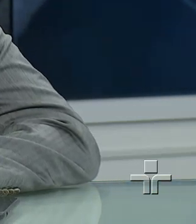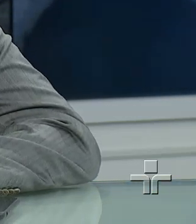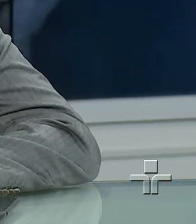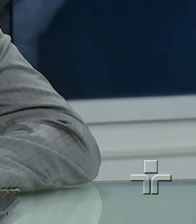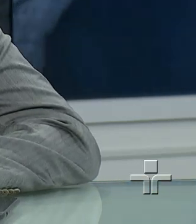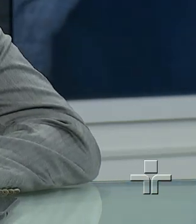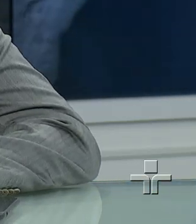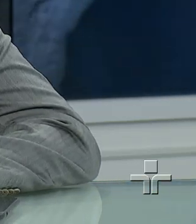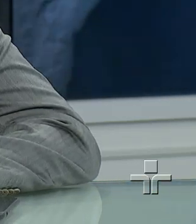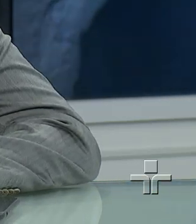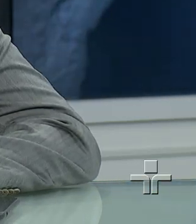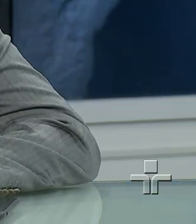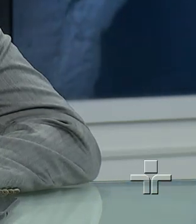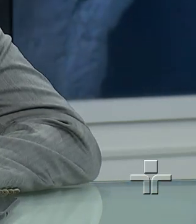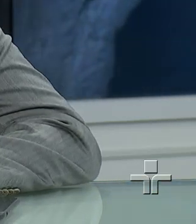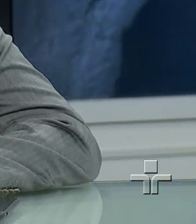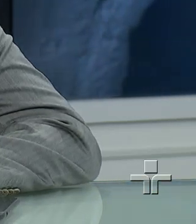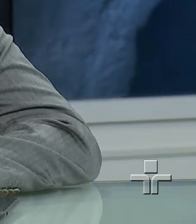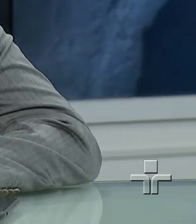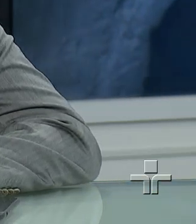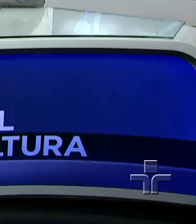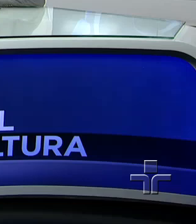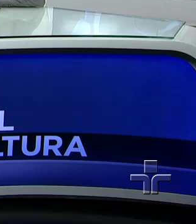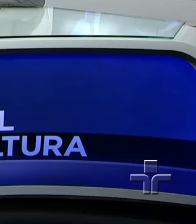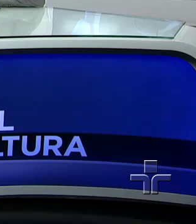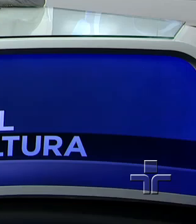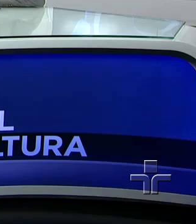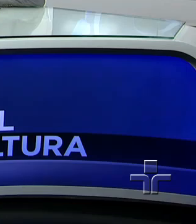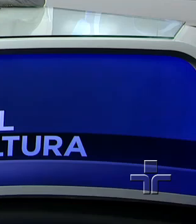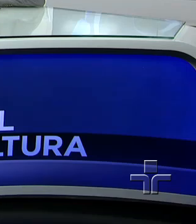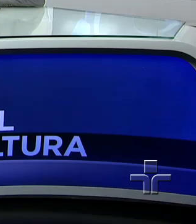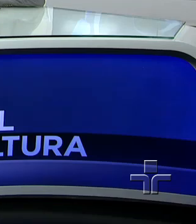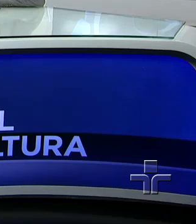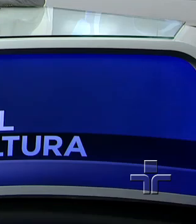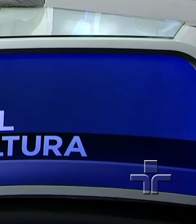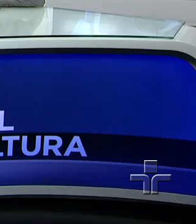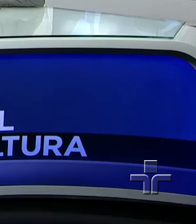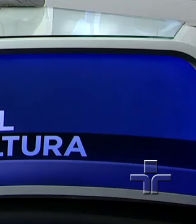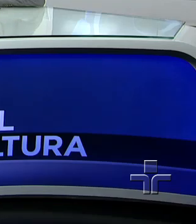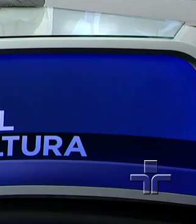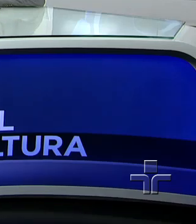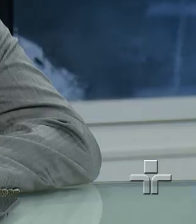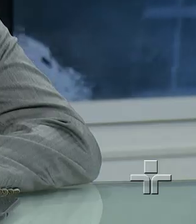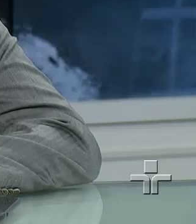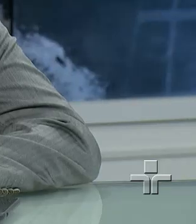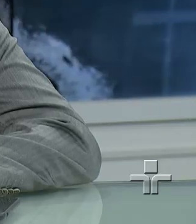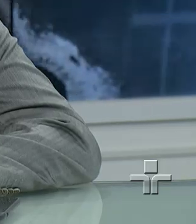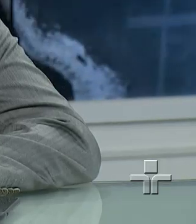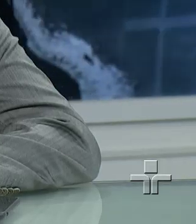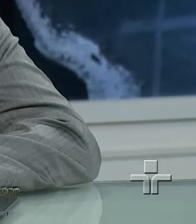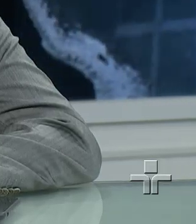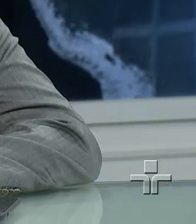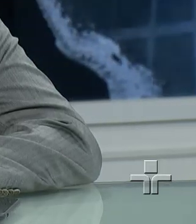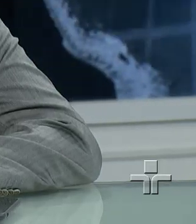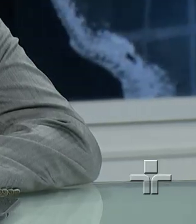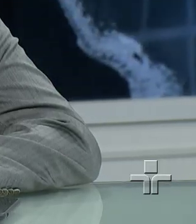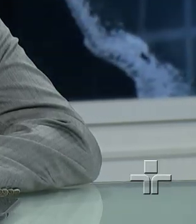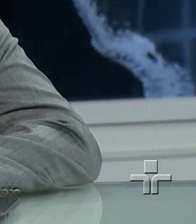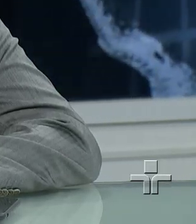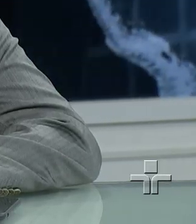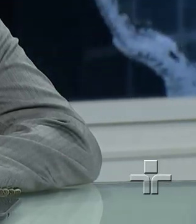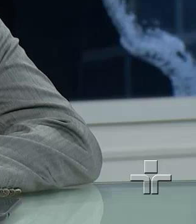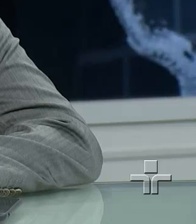termo em relação a outras igrejas, mas eu quero dizer que todos os credos deveriam se responsabilizar por pregar